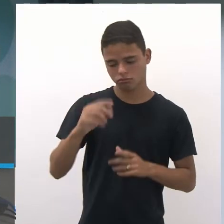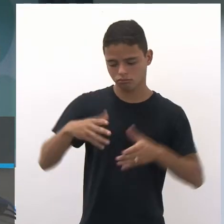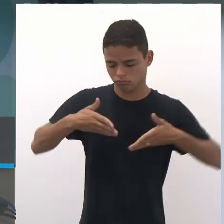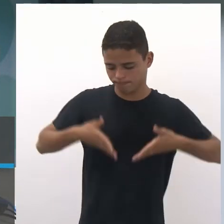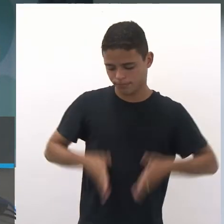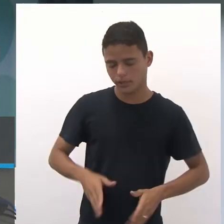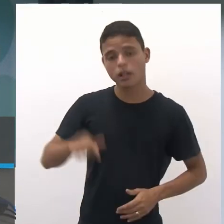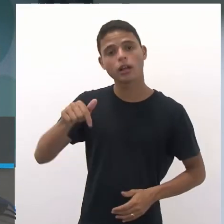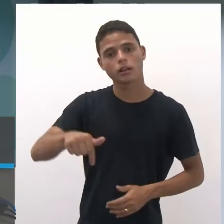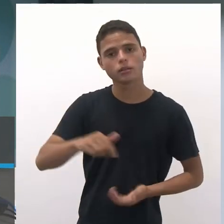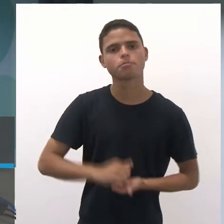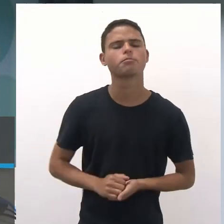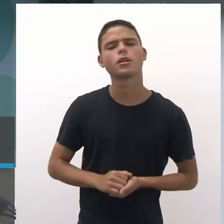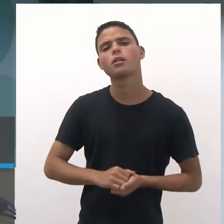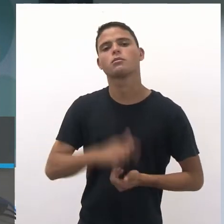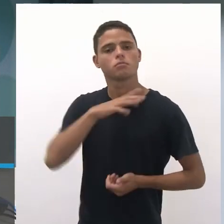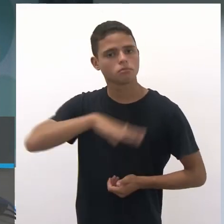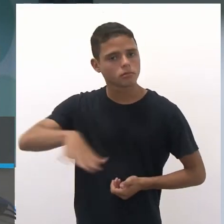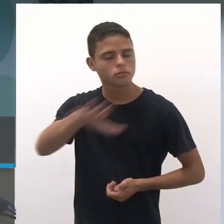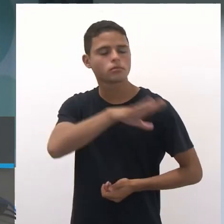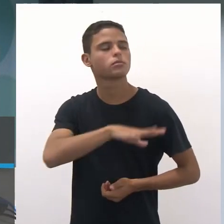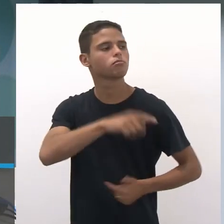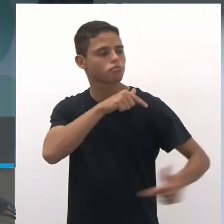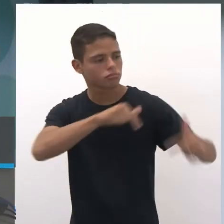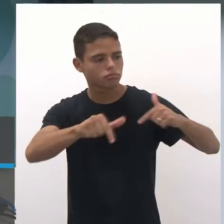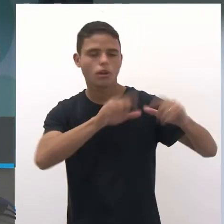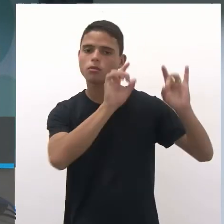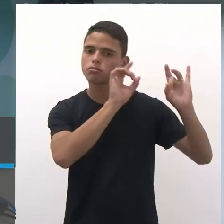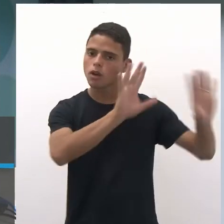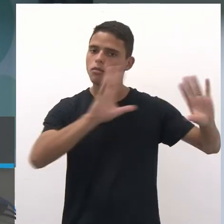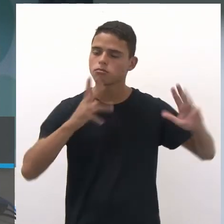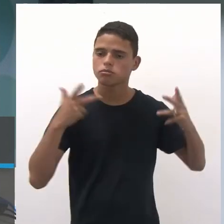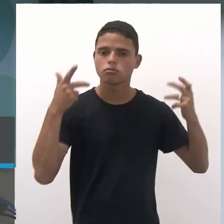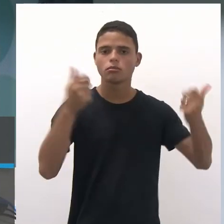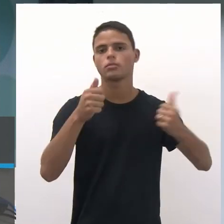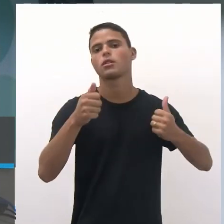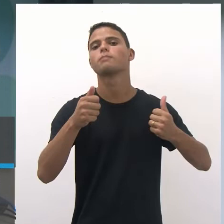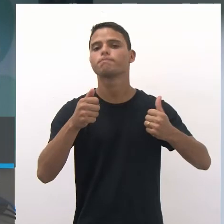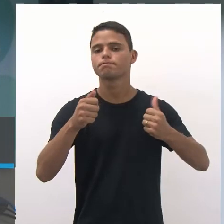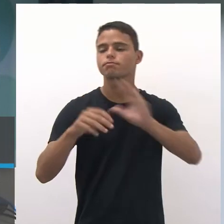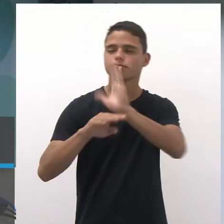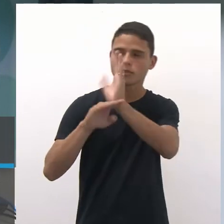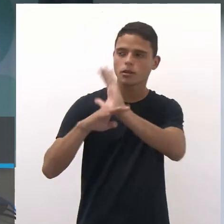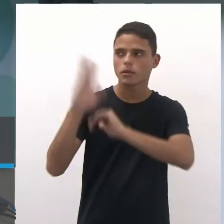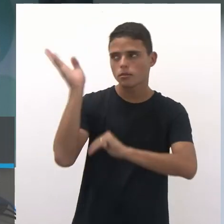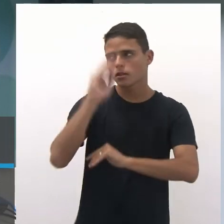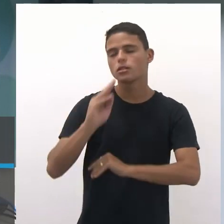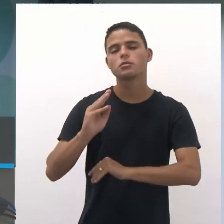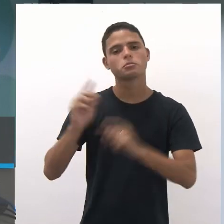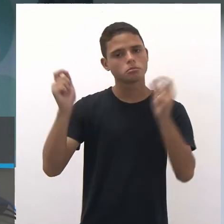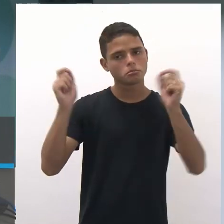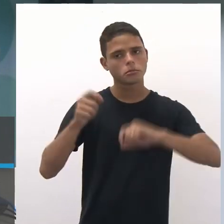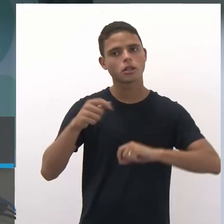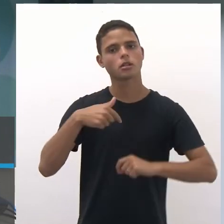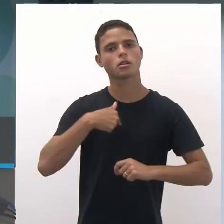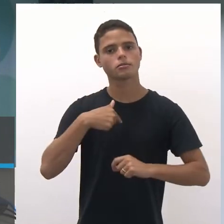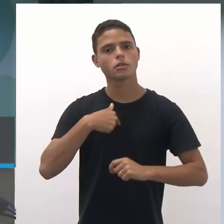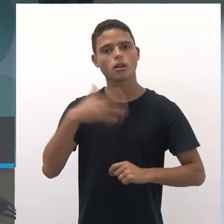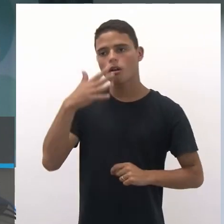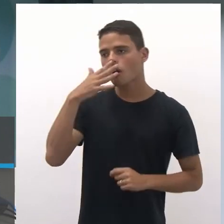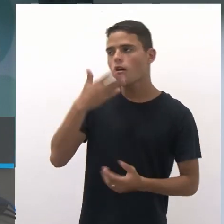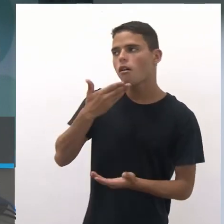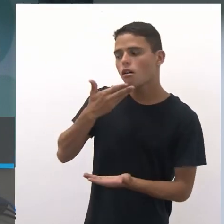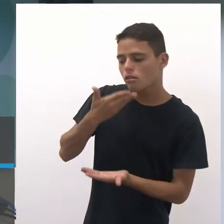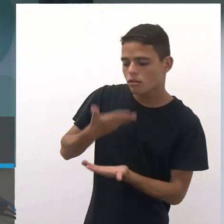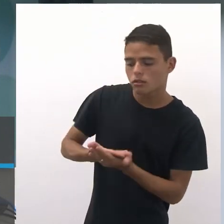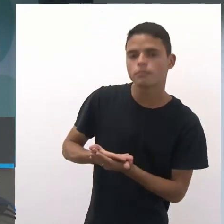Brasil tem excelentes pessoas trabalhando e o cinema brasileiro vale a pena assistir. Eu venho assistindo e eu estou impressionado com